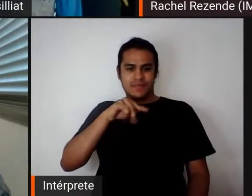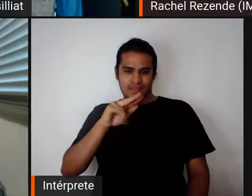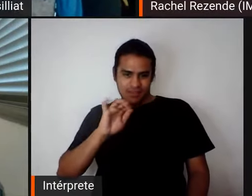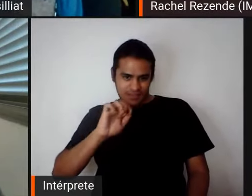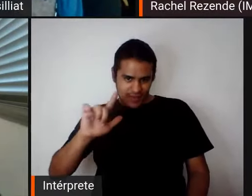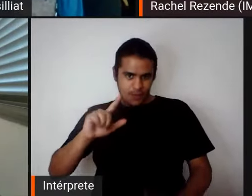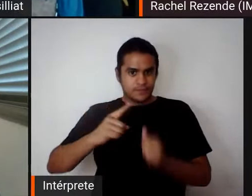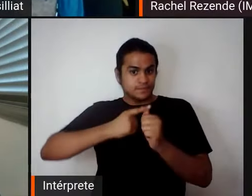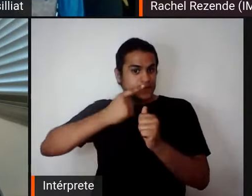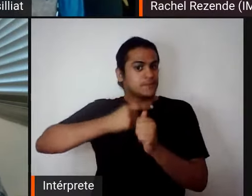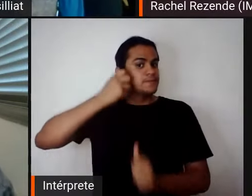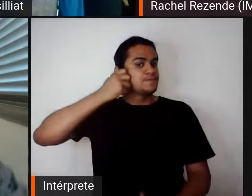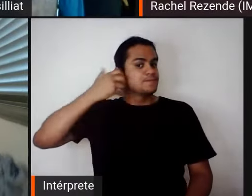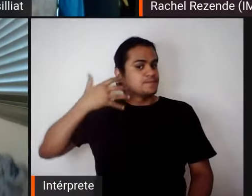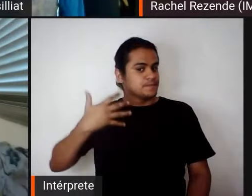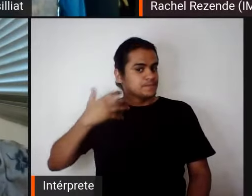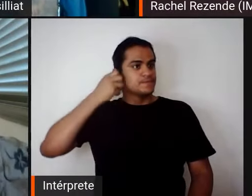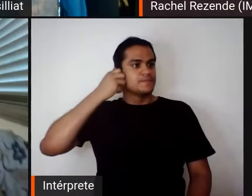autodescrever, né, e também,